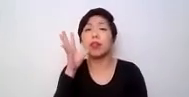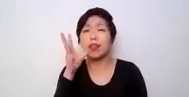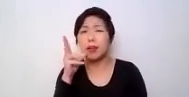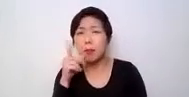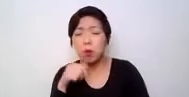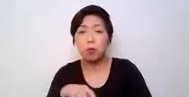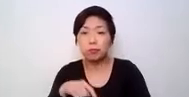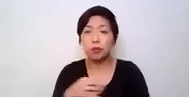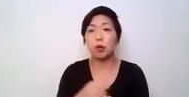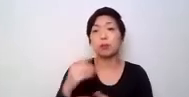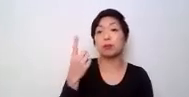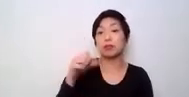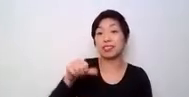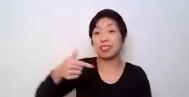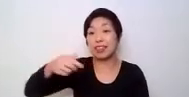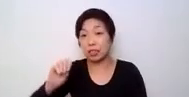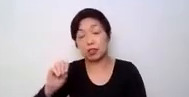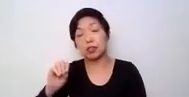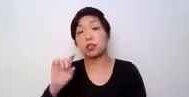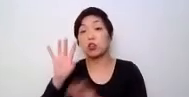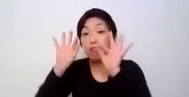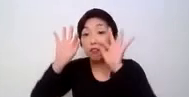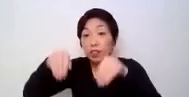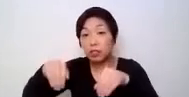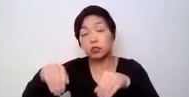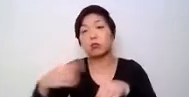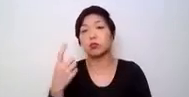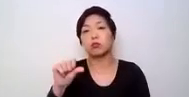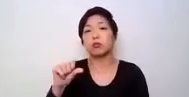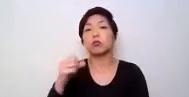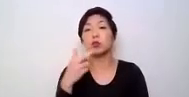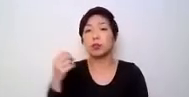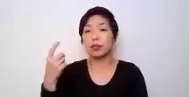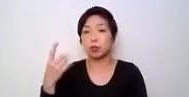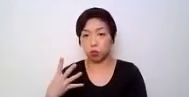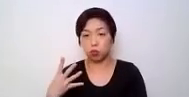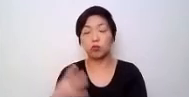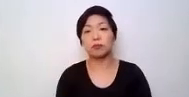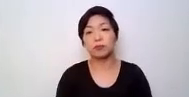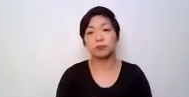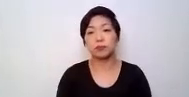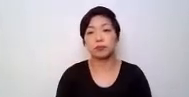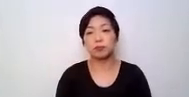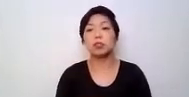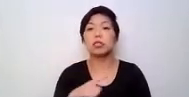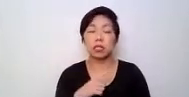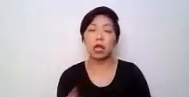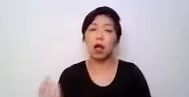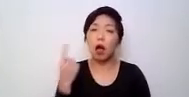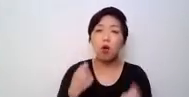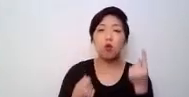1970 e só finalizou em 2014 o da Consolação e ele tomba alguns túmulos do cemitério